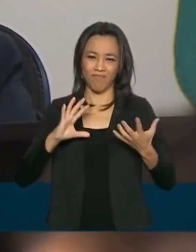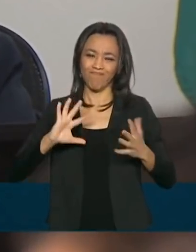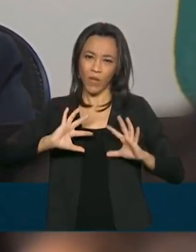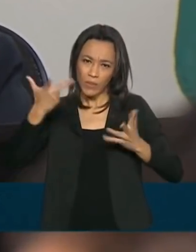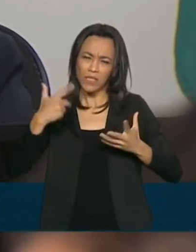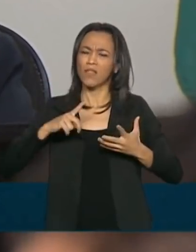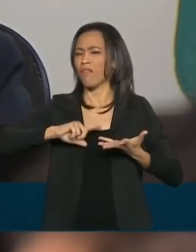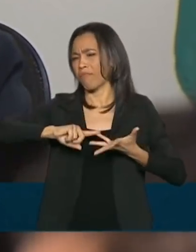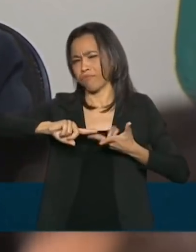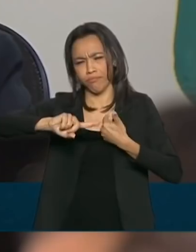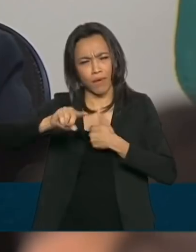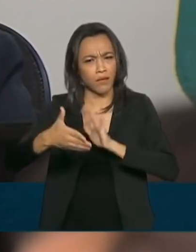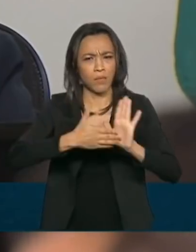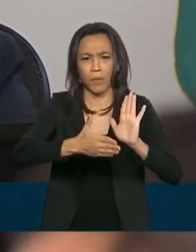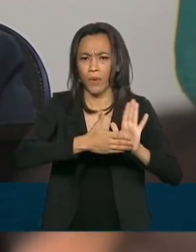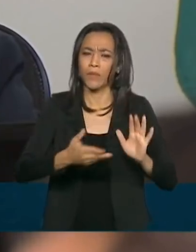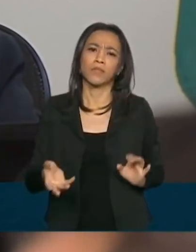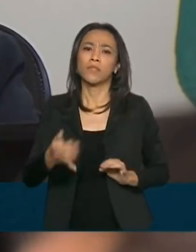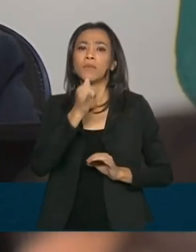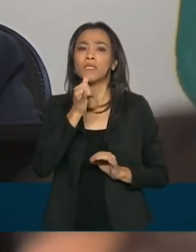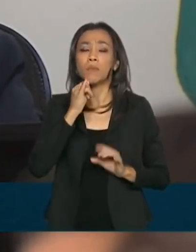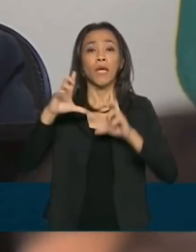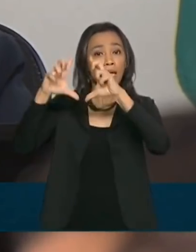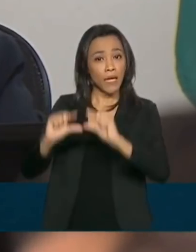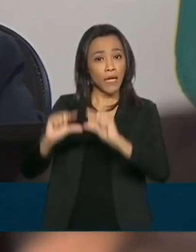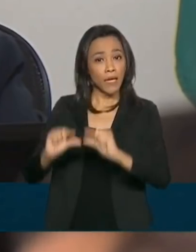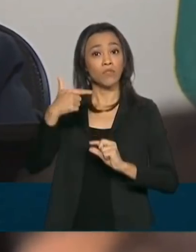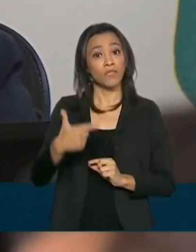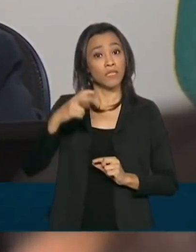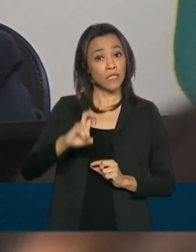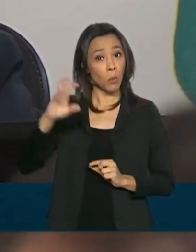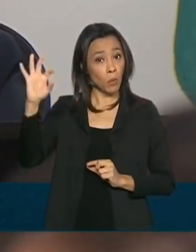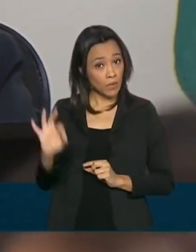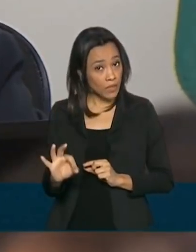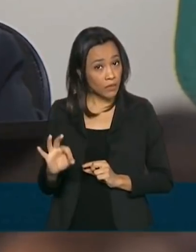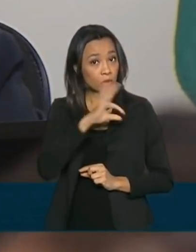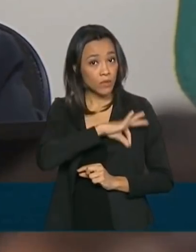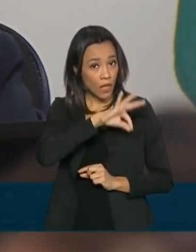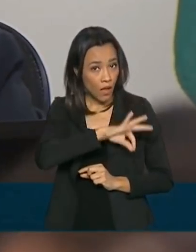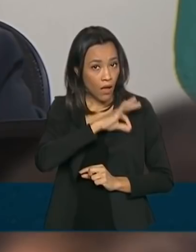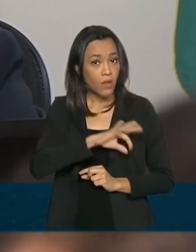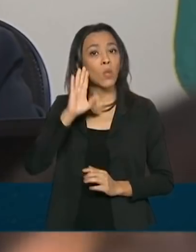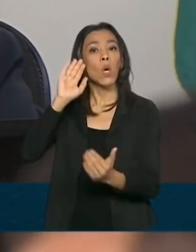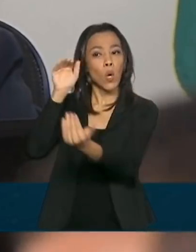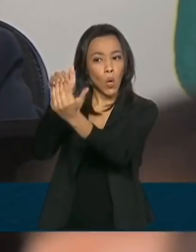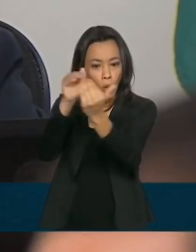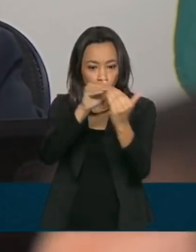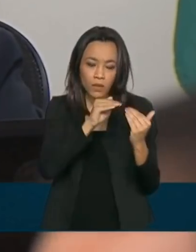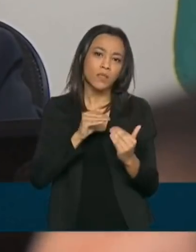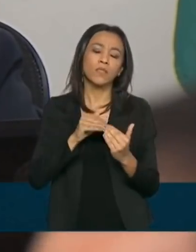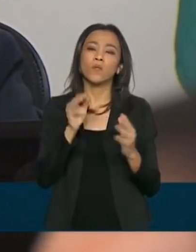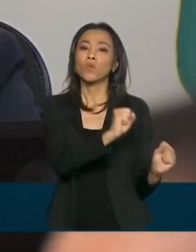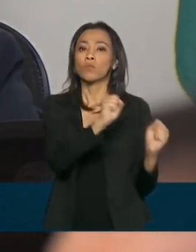variadas propostas, como, por exemplo, uma redução de 25% dos salários. Em comum acordo com os poderes,